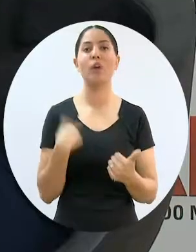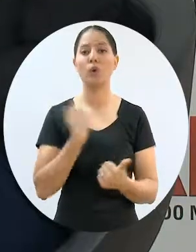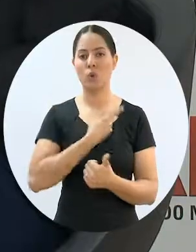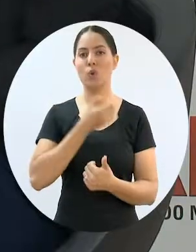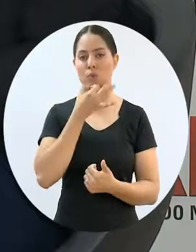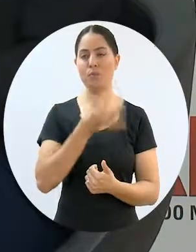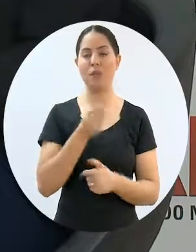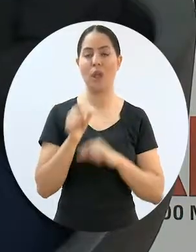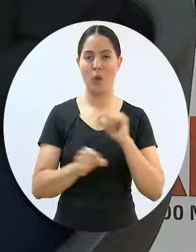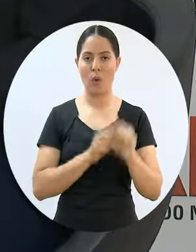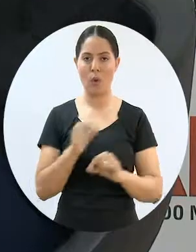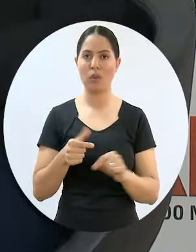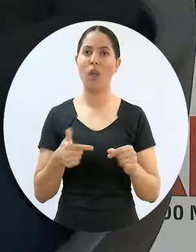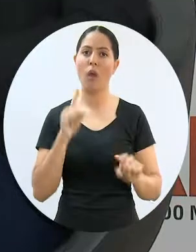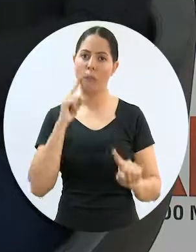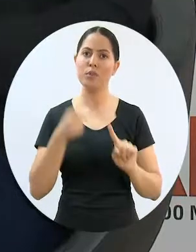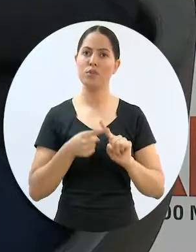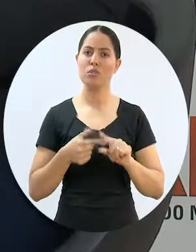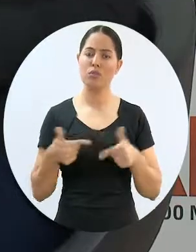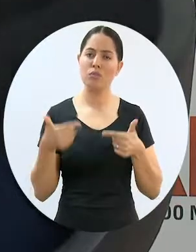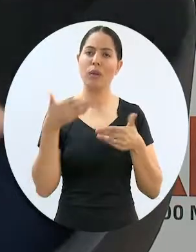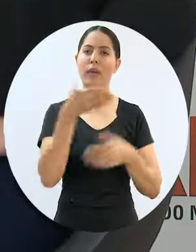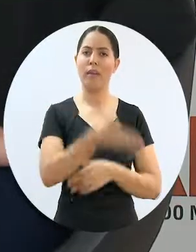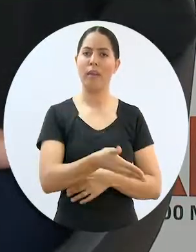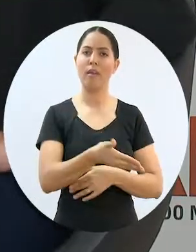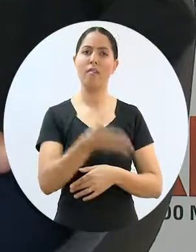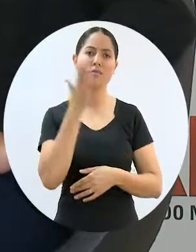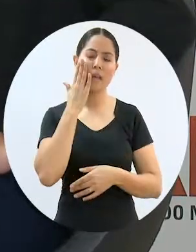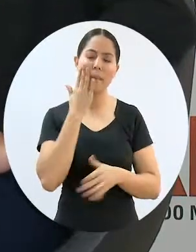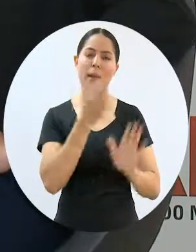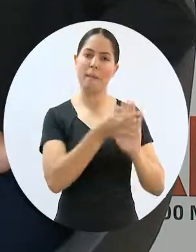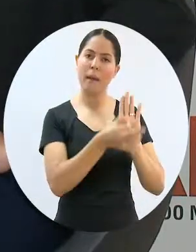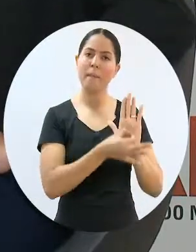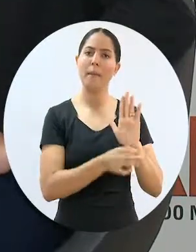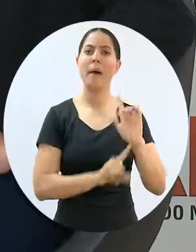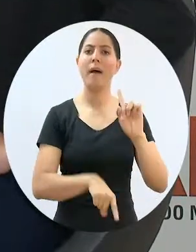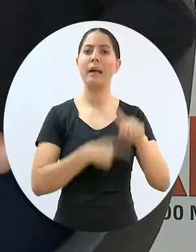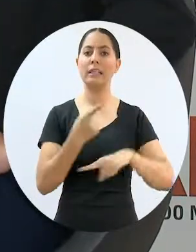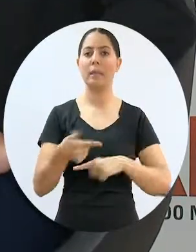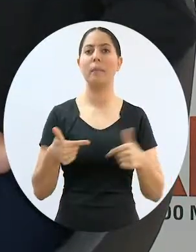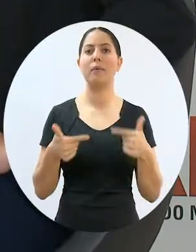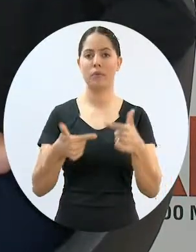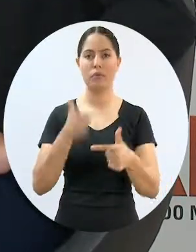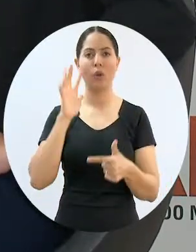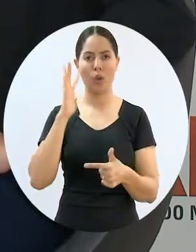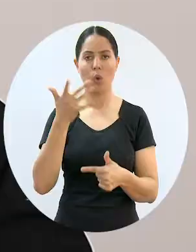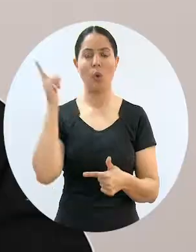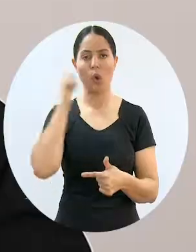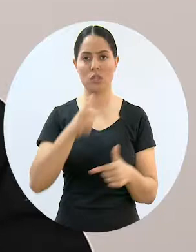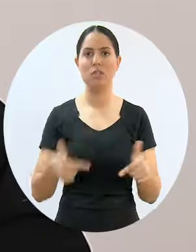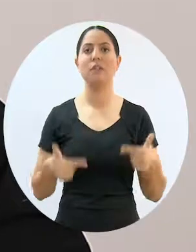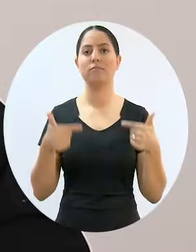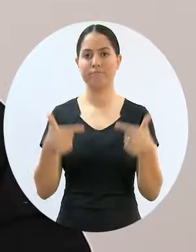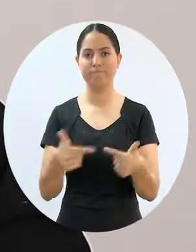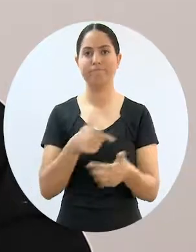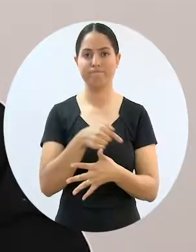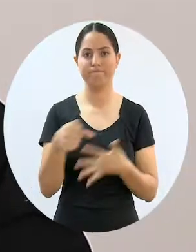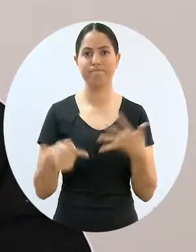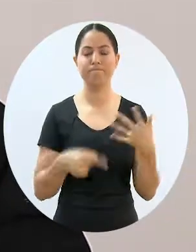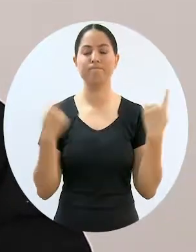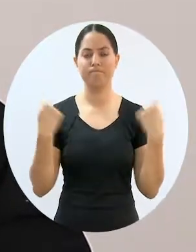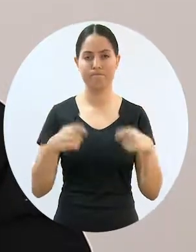o nosso propósito, ouvir e, a partir daí, fazer os encaminhamentos e tomar as decisões e